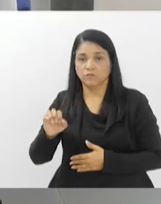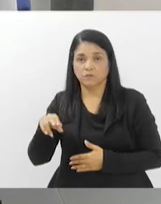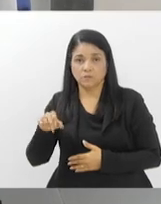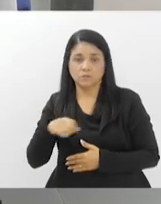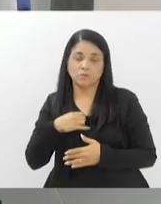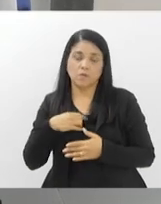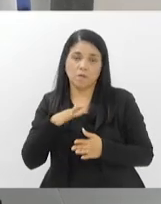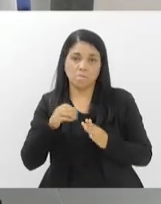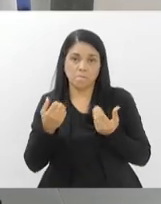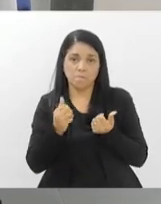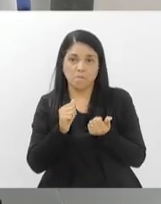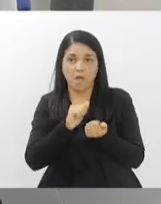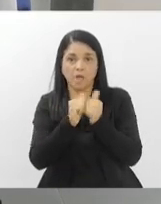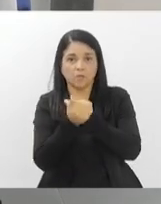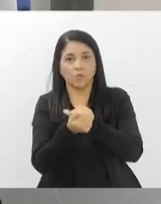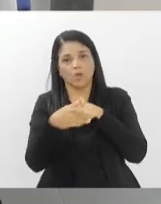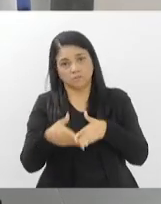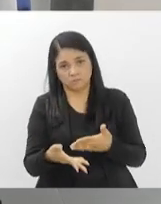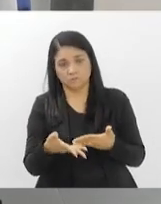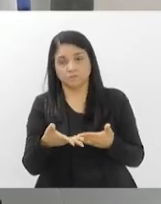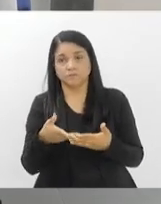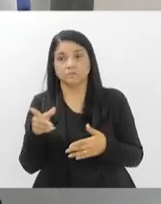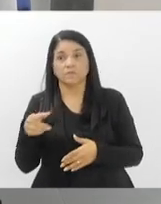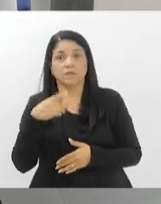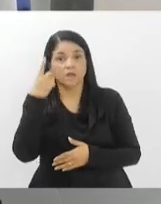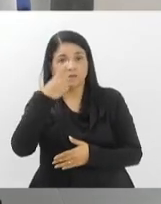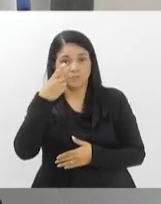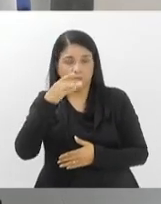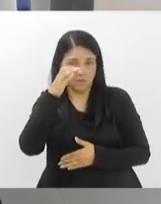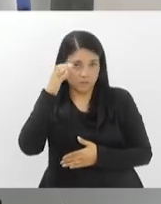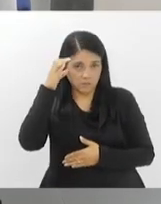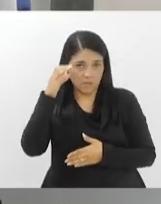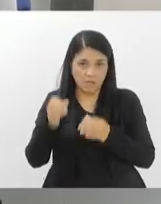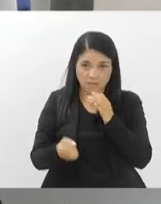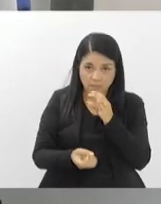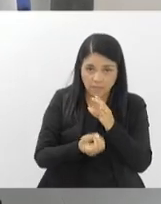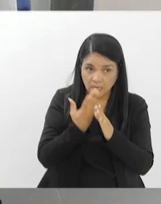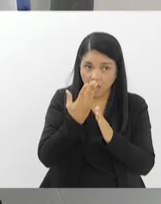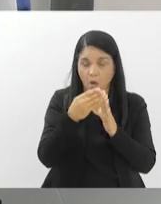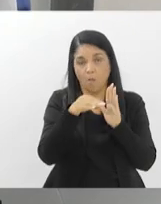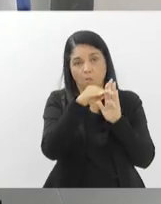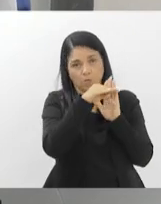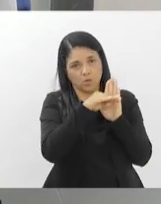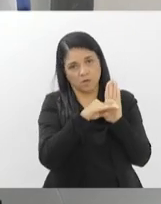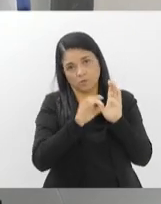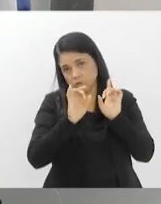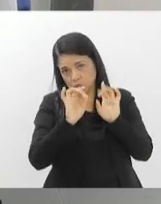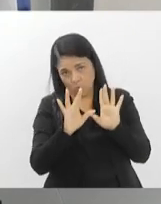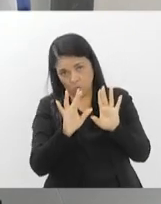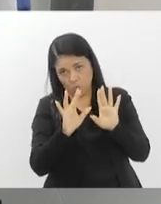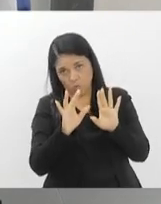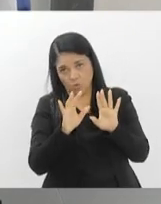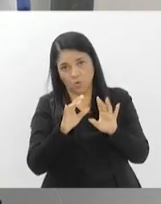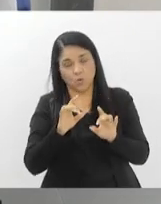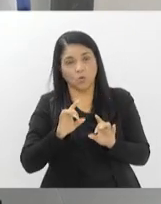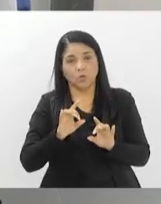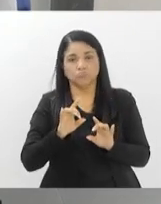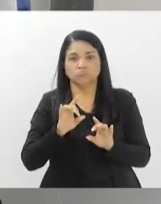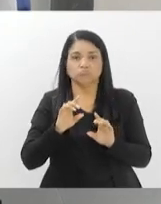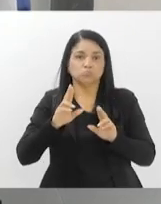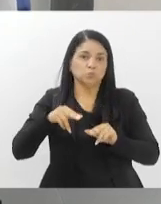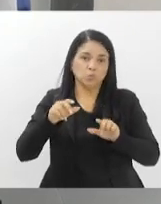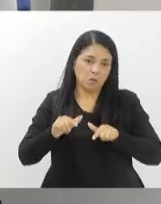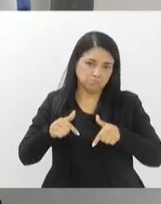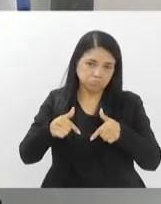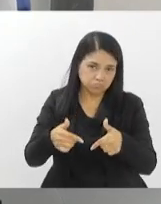Próprio se, que se poderia a Célia, ser decreto. Se a deputada Célia optar em criar somente um programa e que nunca vai ser implementado, a